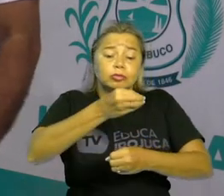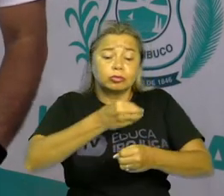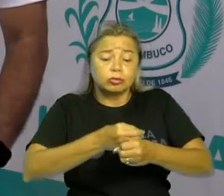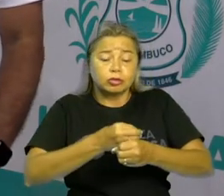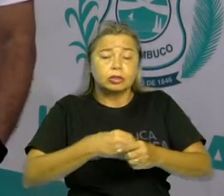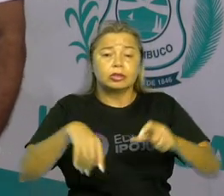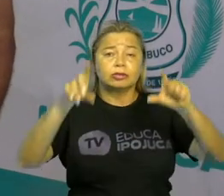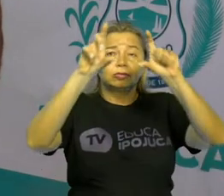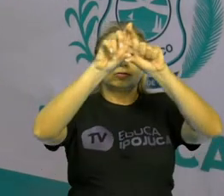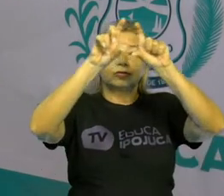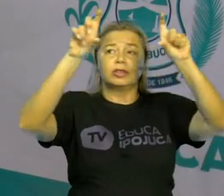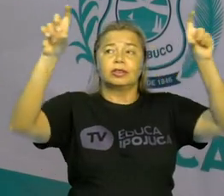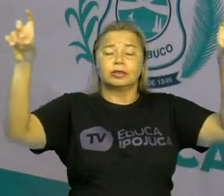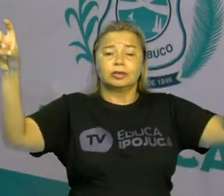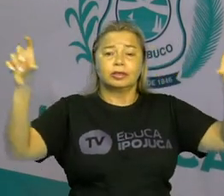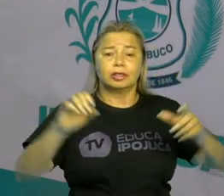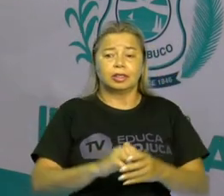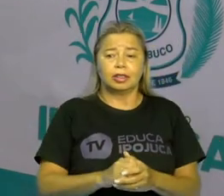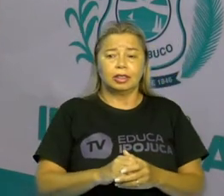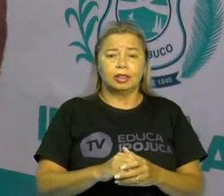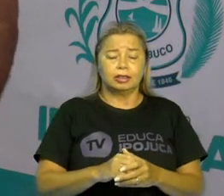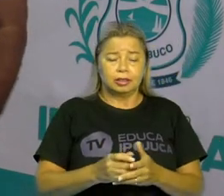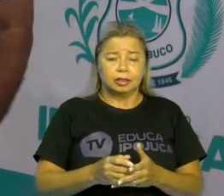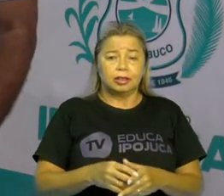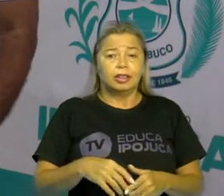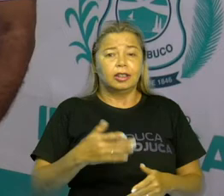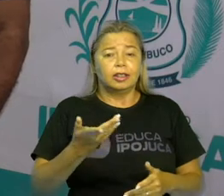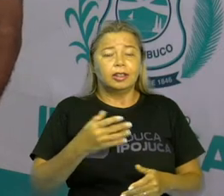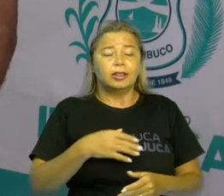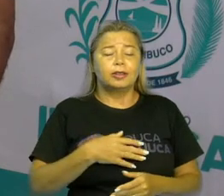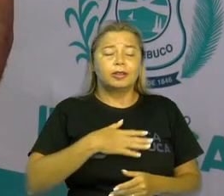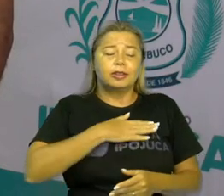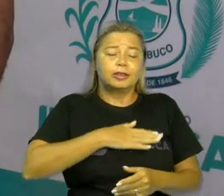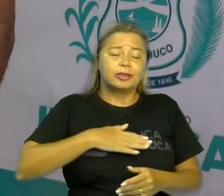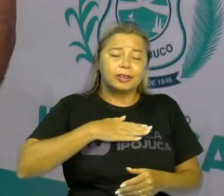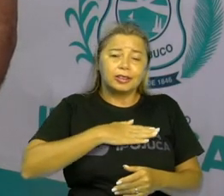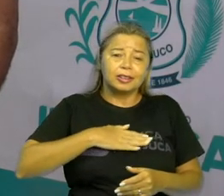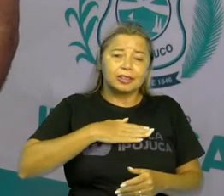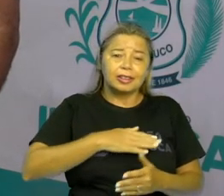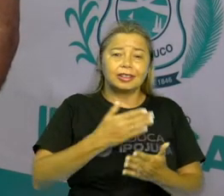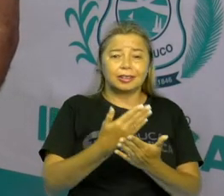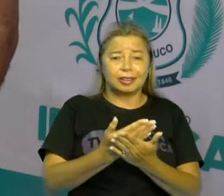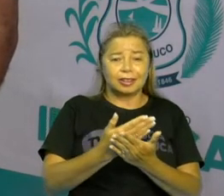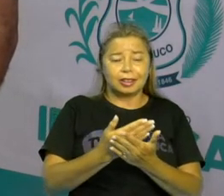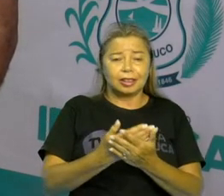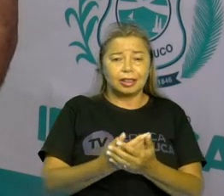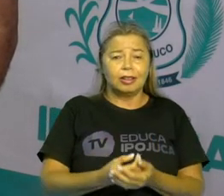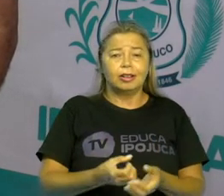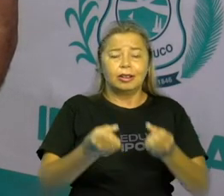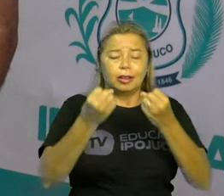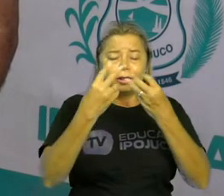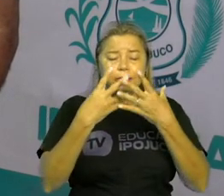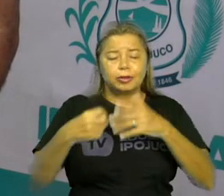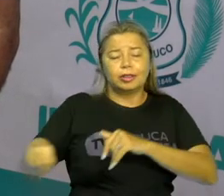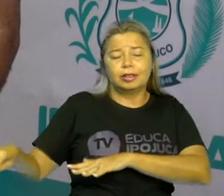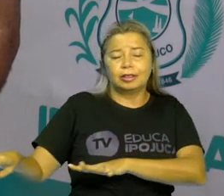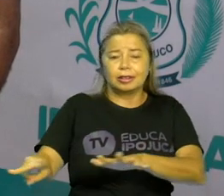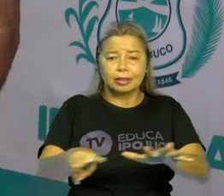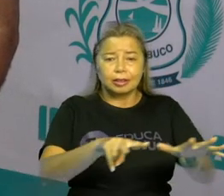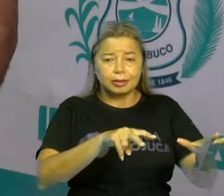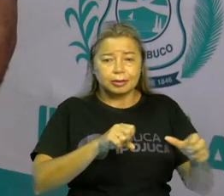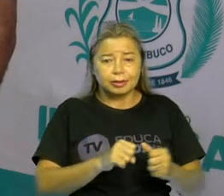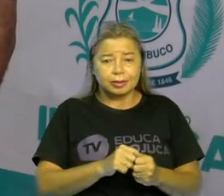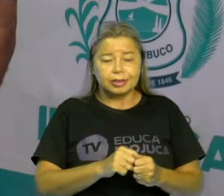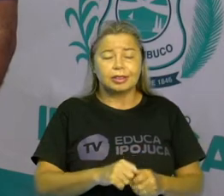pessoal? Espero que sim. Espero que vocês tenham gostado da aula. Eu desejo uma excelente semana para vocês. E se tiverem qualquer